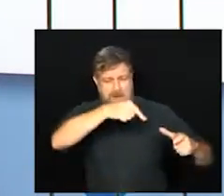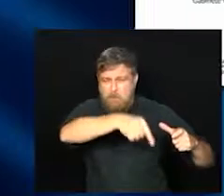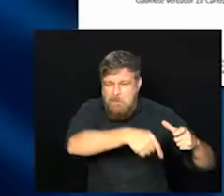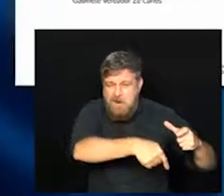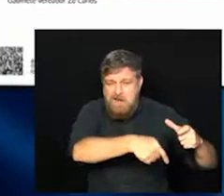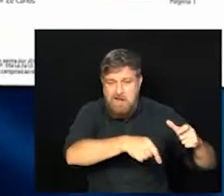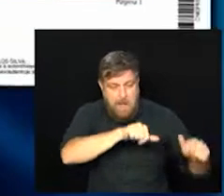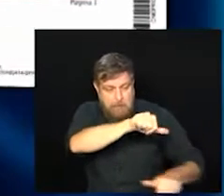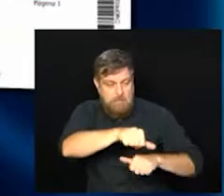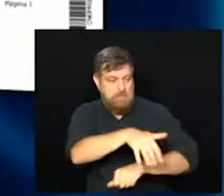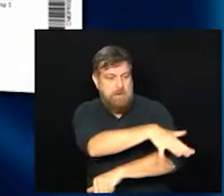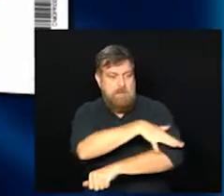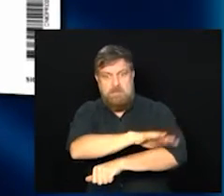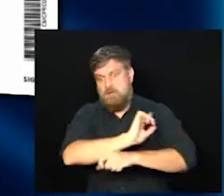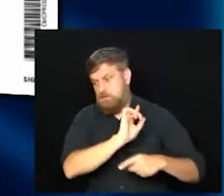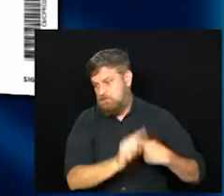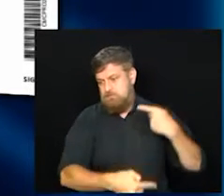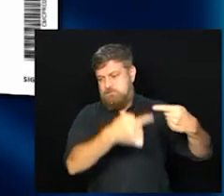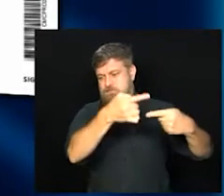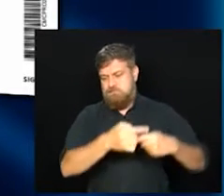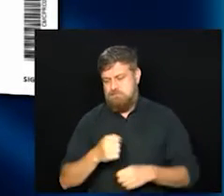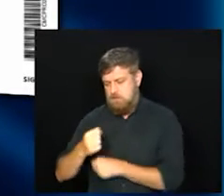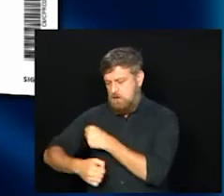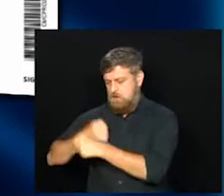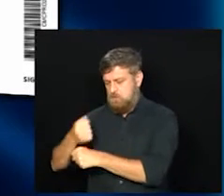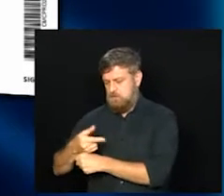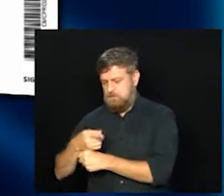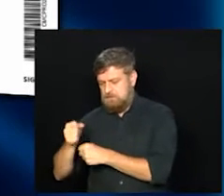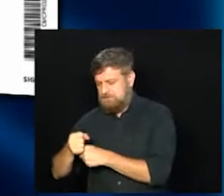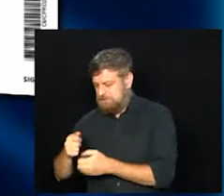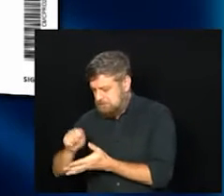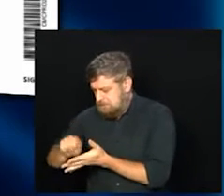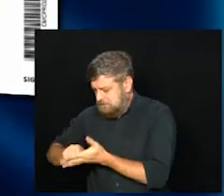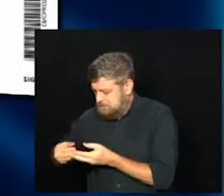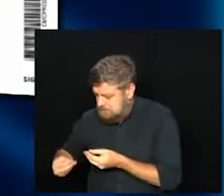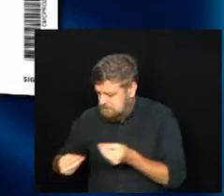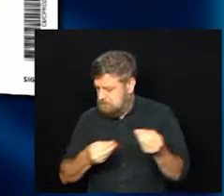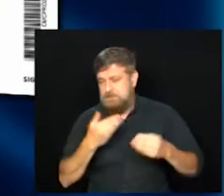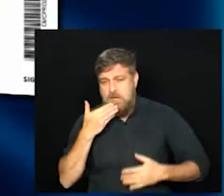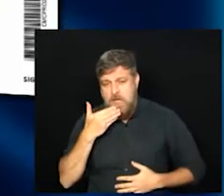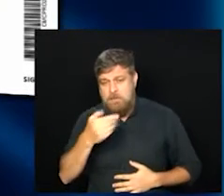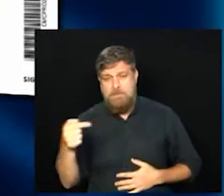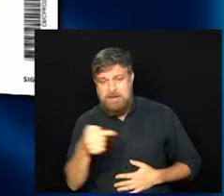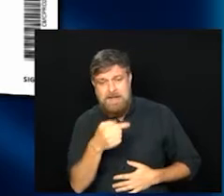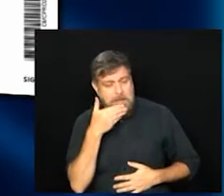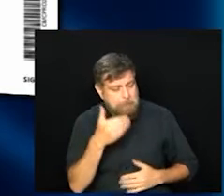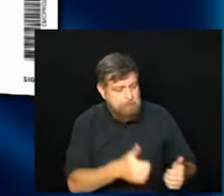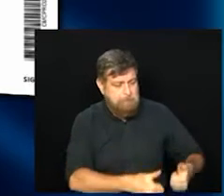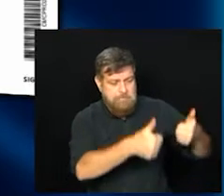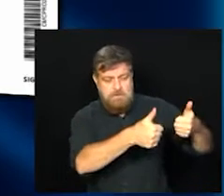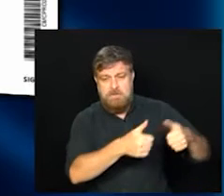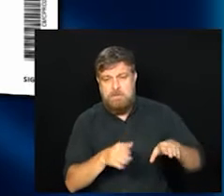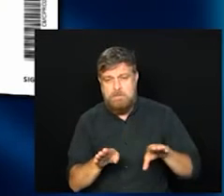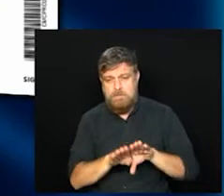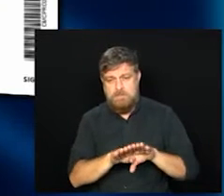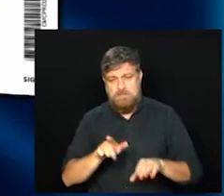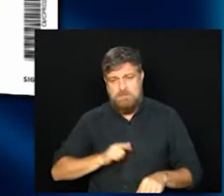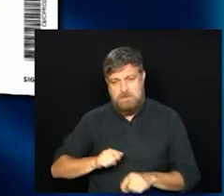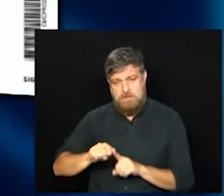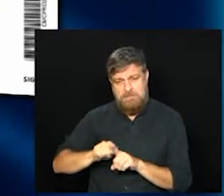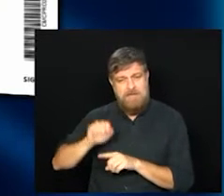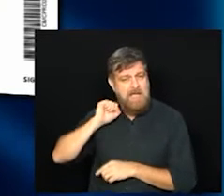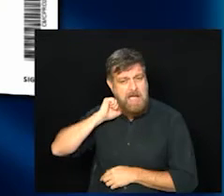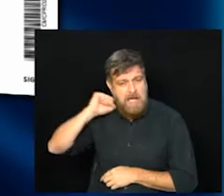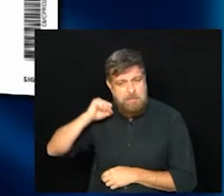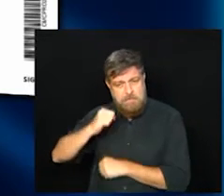em Praça. E desde 2018 tem feito indicações pedindo melhorias naquele espaço. Inclusive, em abril